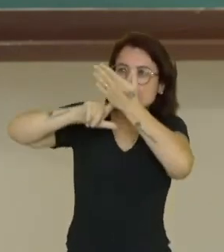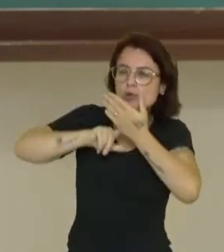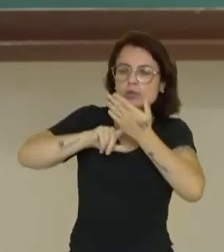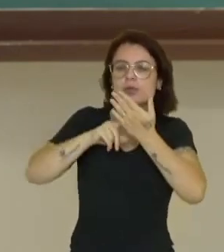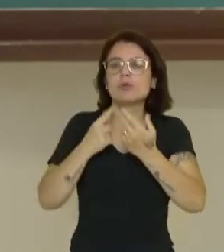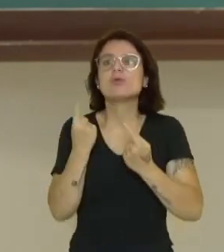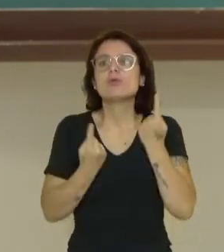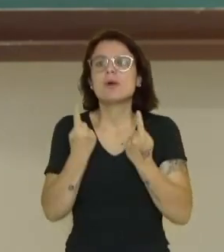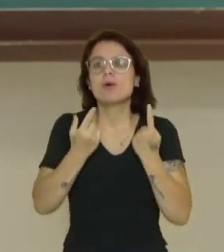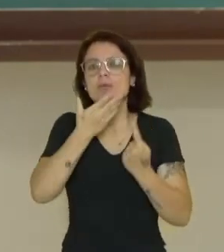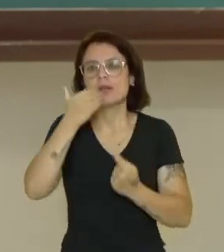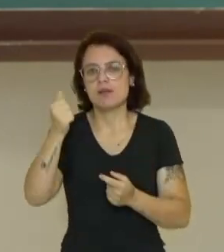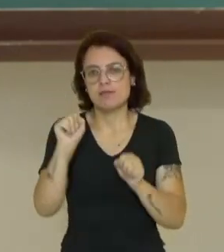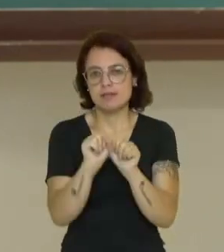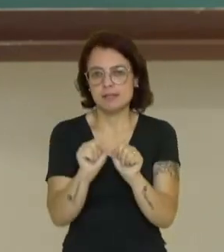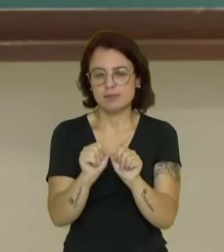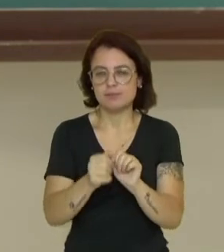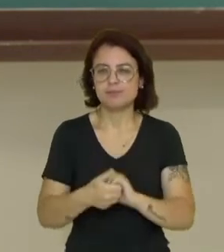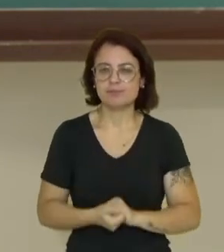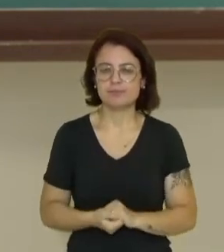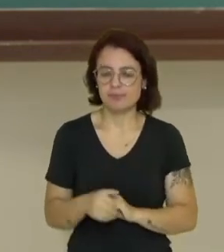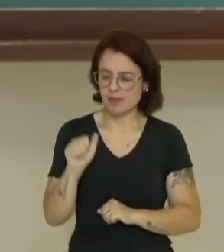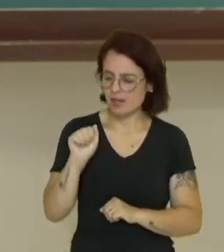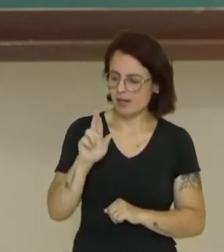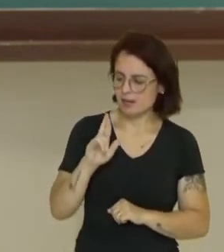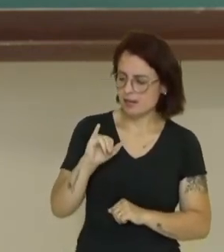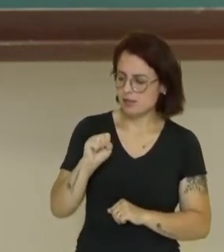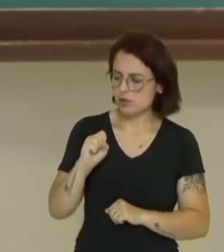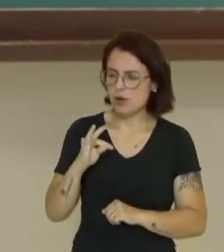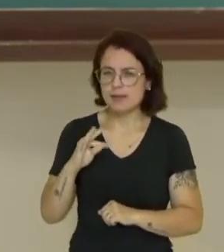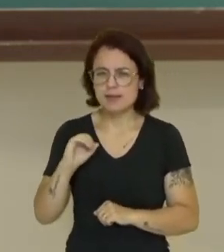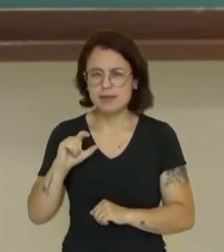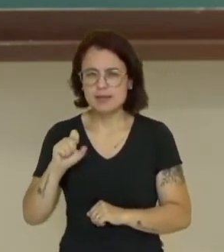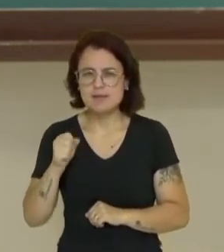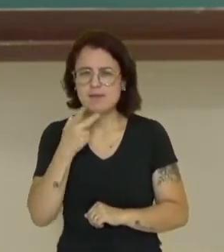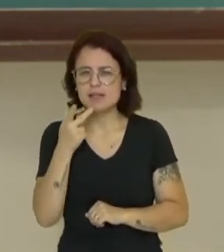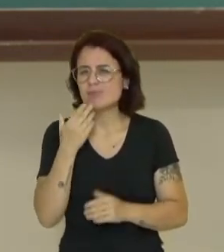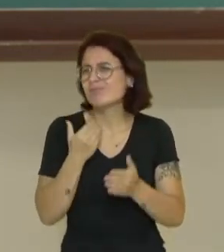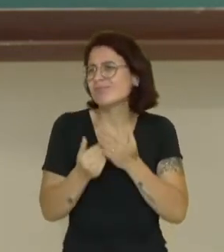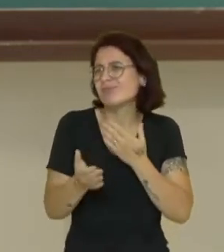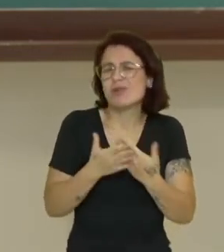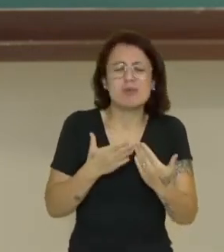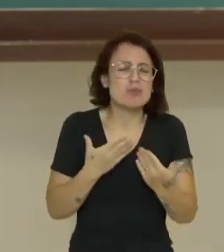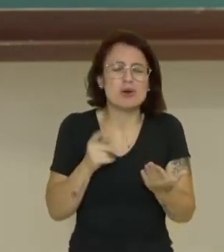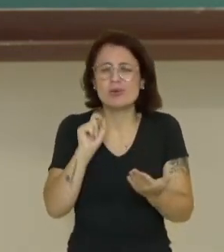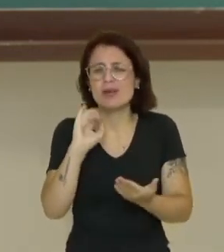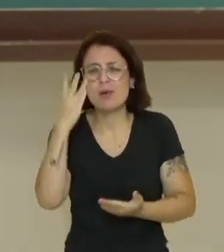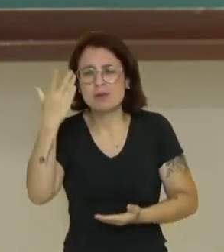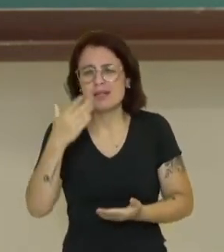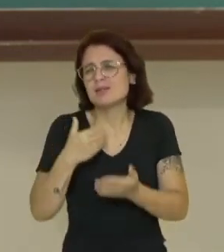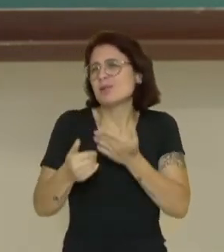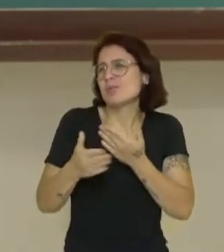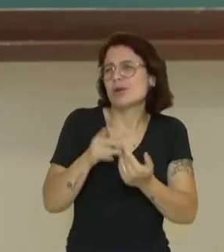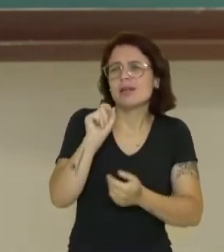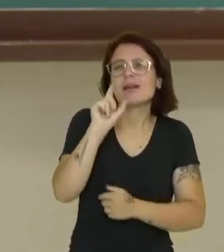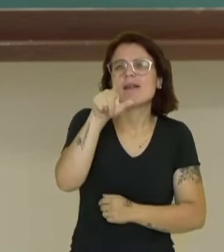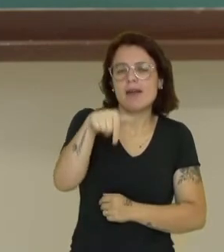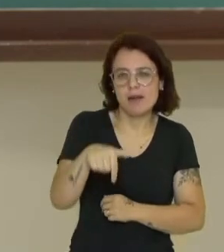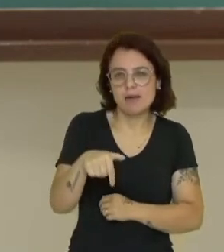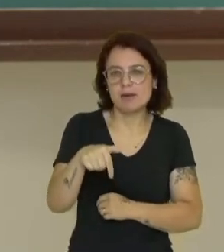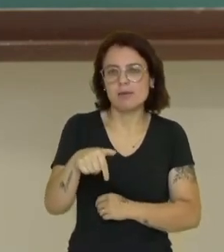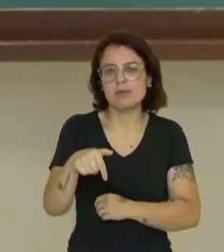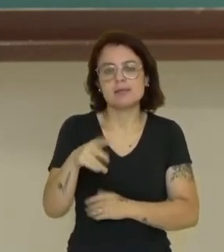o que é melhor fazer. É claro que Aristóteles fala assim, não importa o que aconteça e quem você seja, o caminho do meio é o